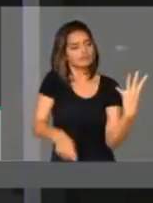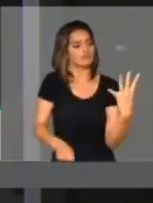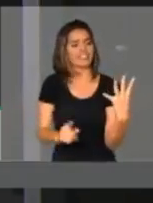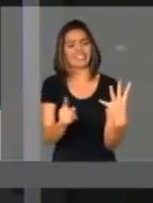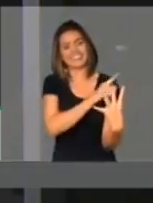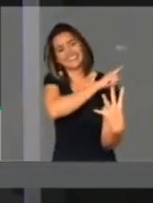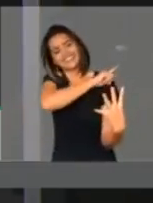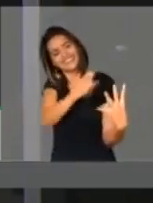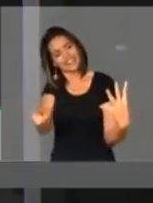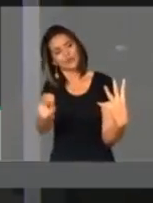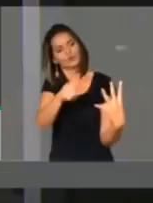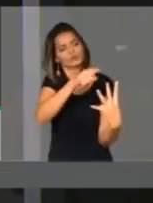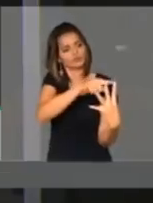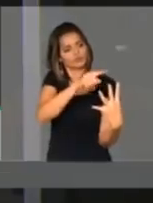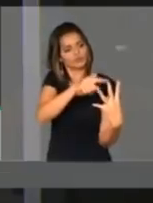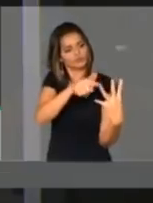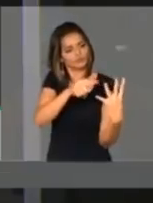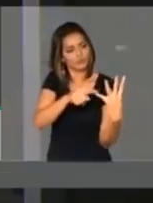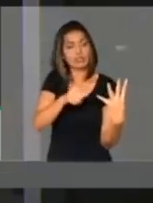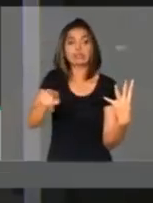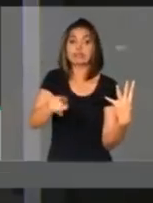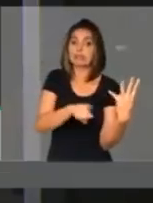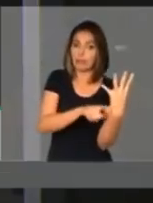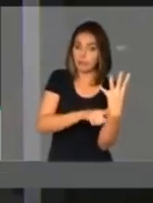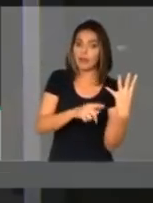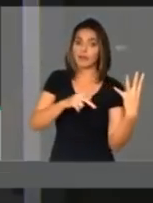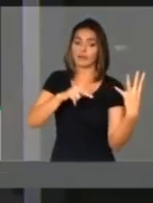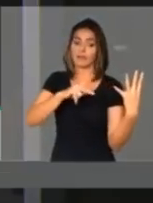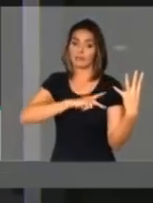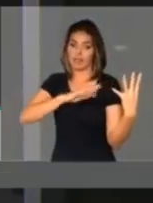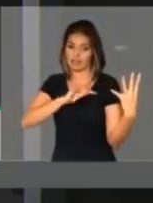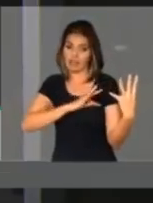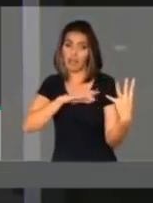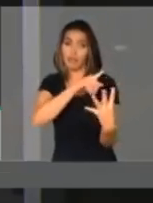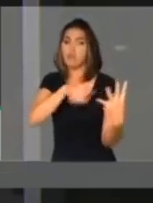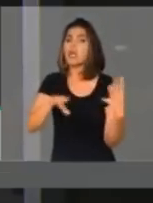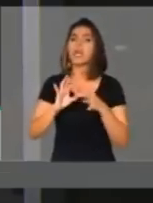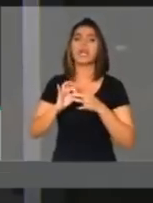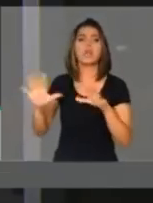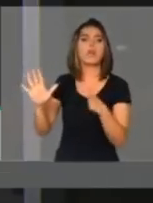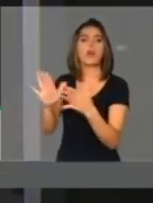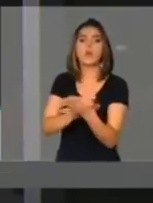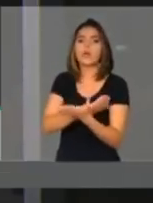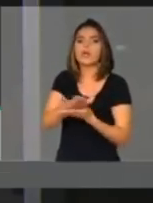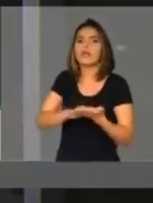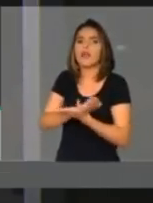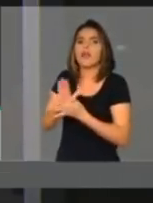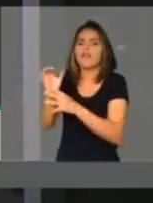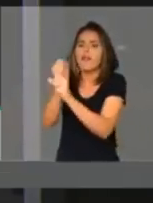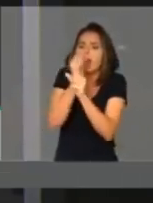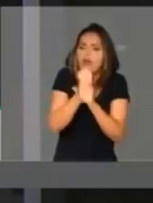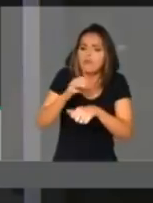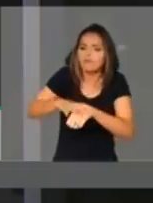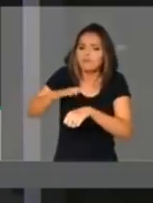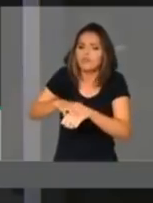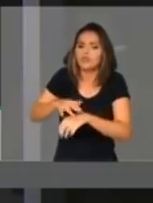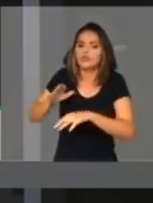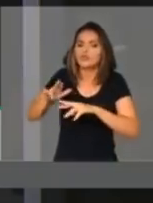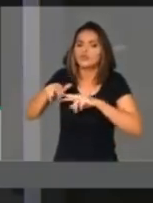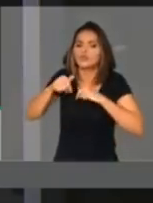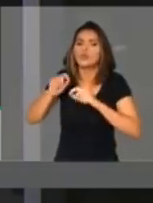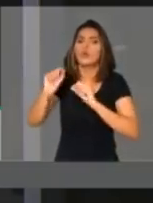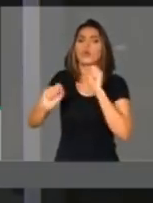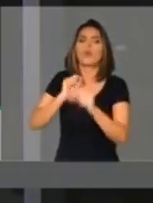nenhum deles, inclusive durante os governos petistas, liberou os cálculos sobre suas respectivas